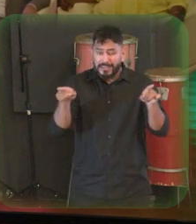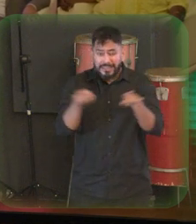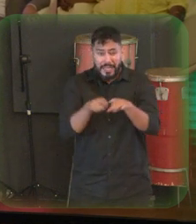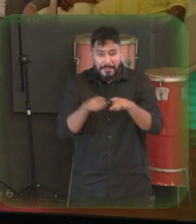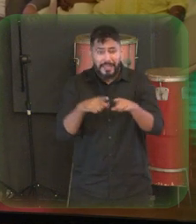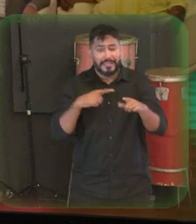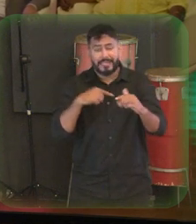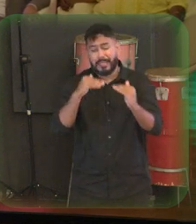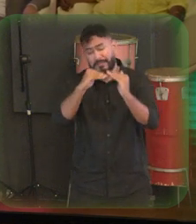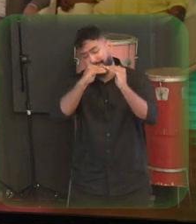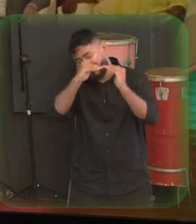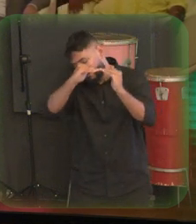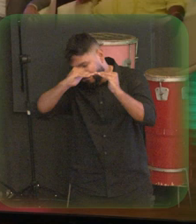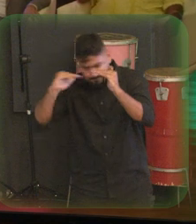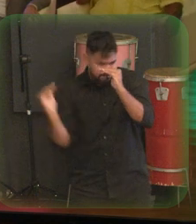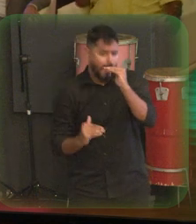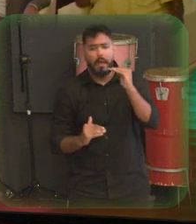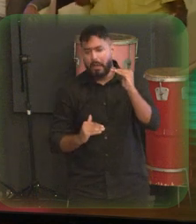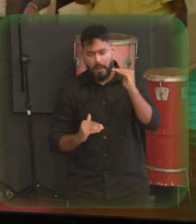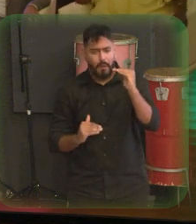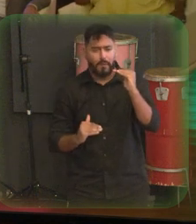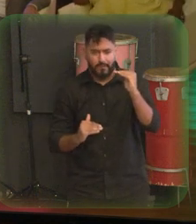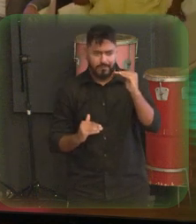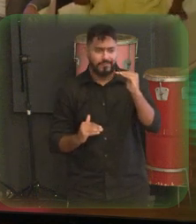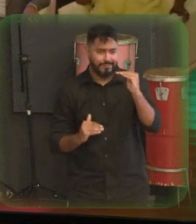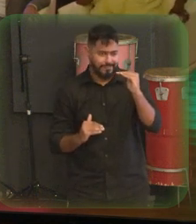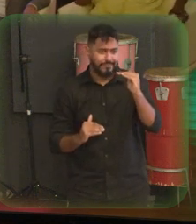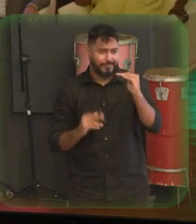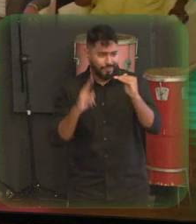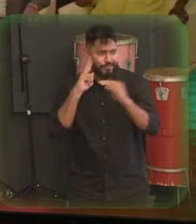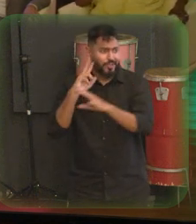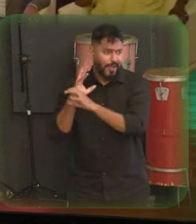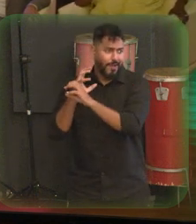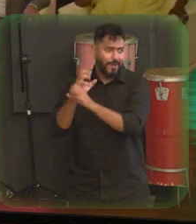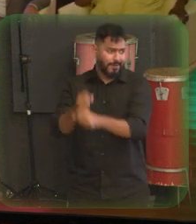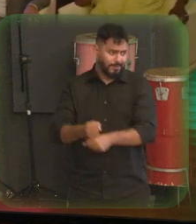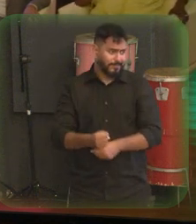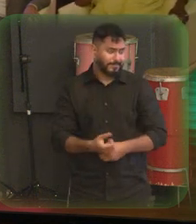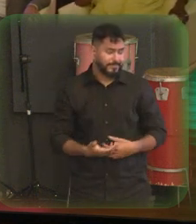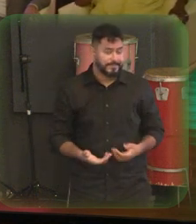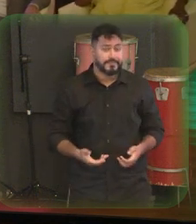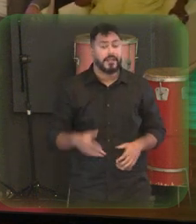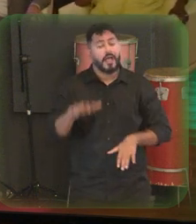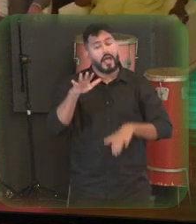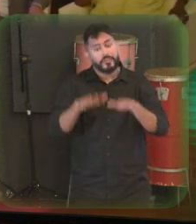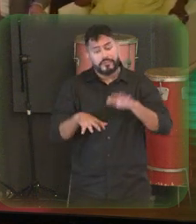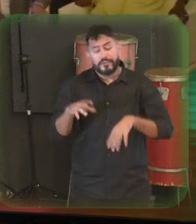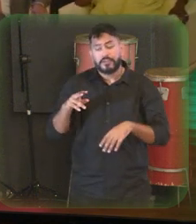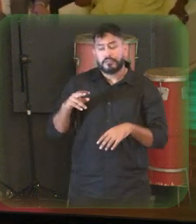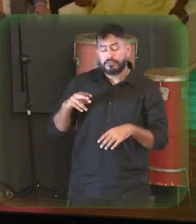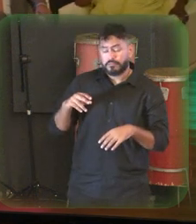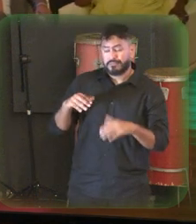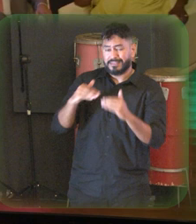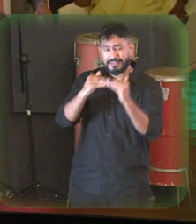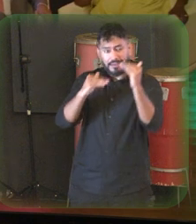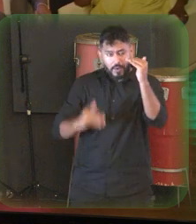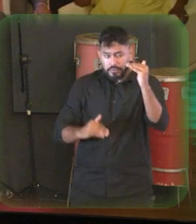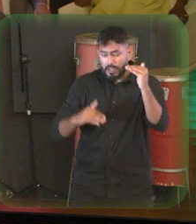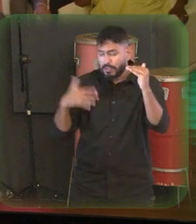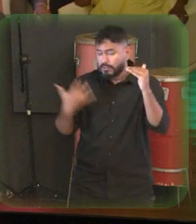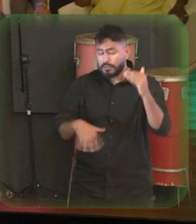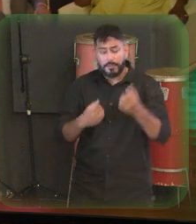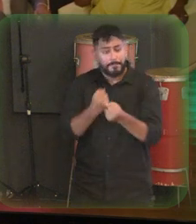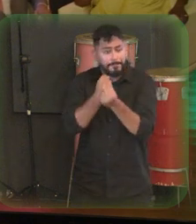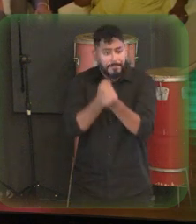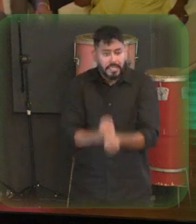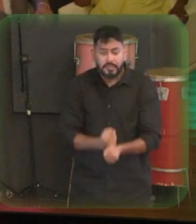no seio da nossa sociedade, histórica, às vezes invisibilizada. A desigualdade é tão grande que a gente não consegue nem falar